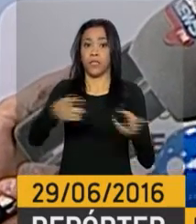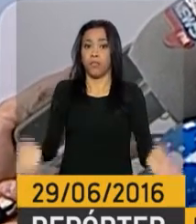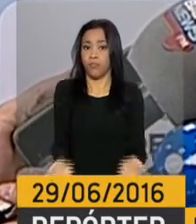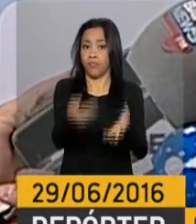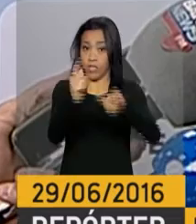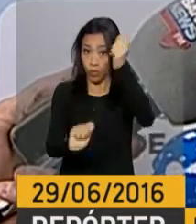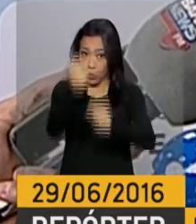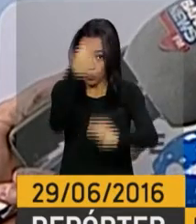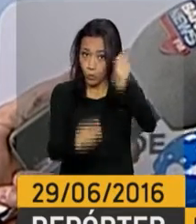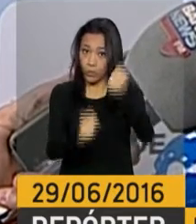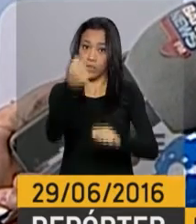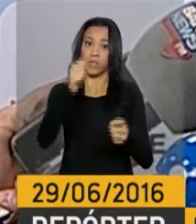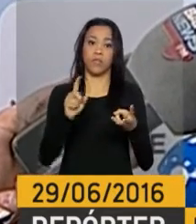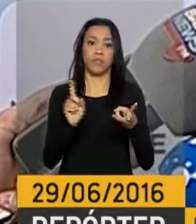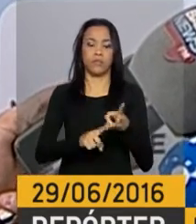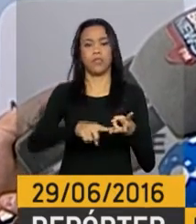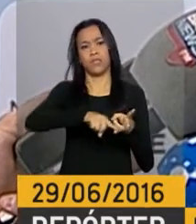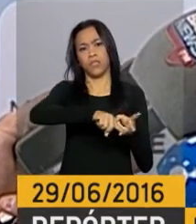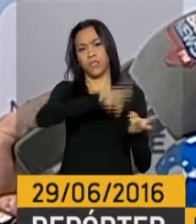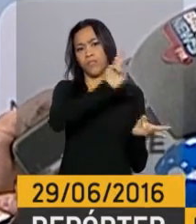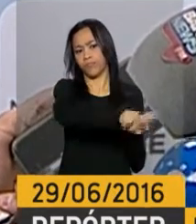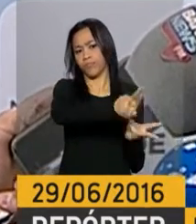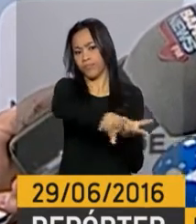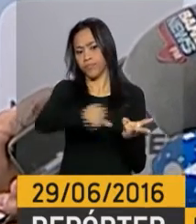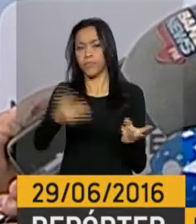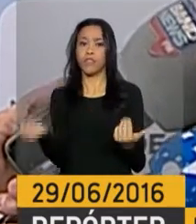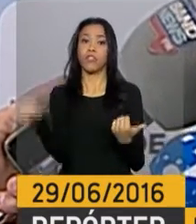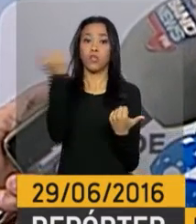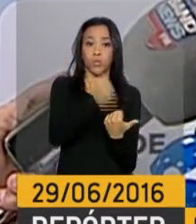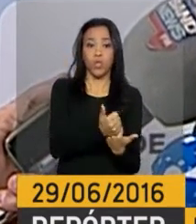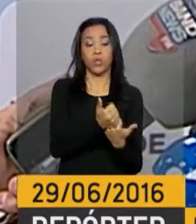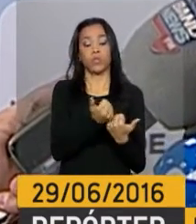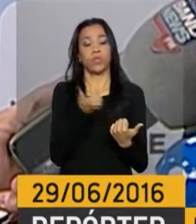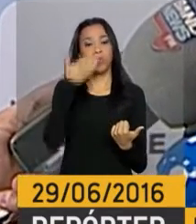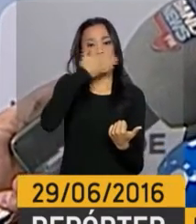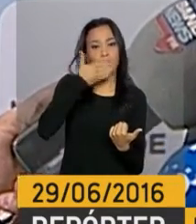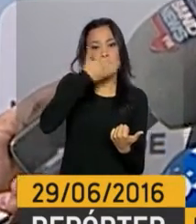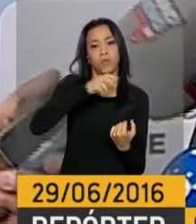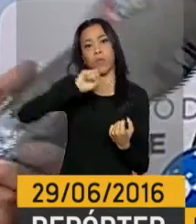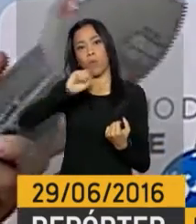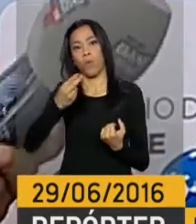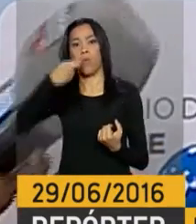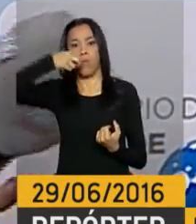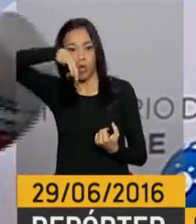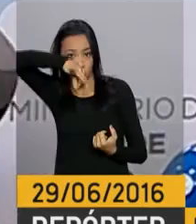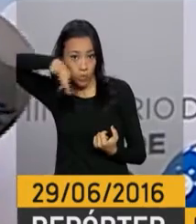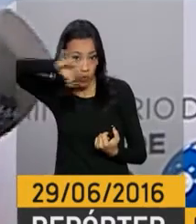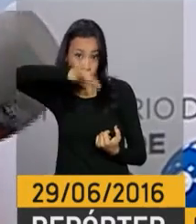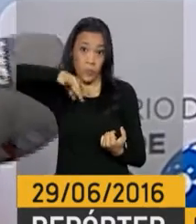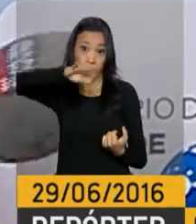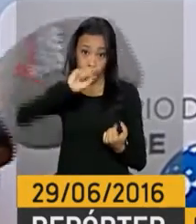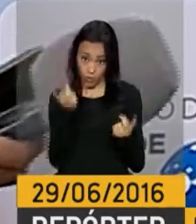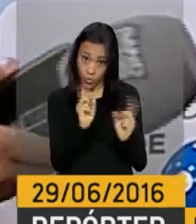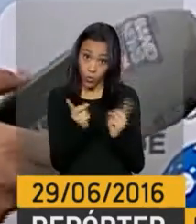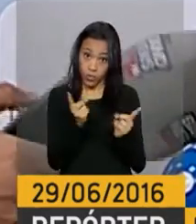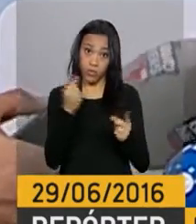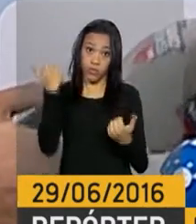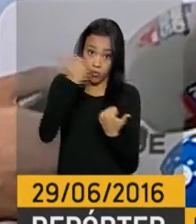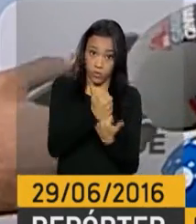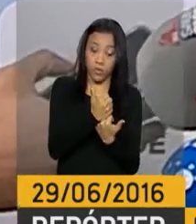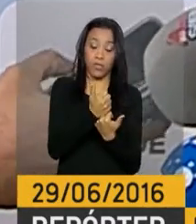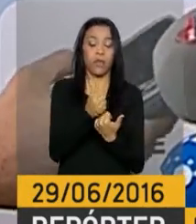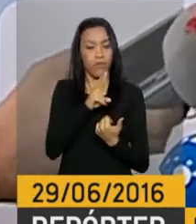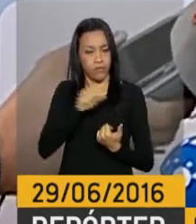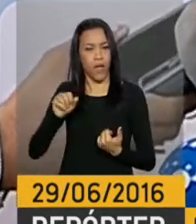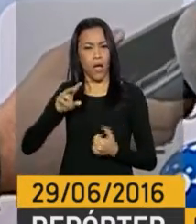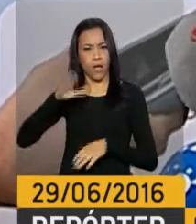nesses insumos que vão substituir sal e açúcar e que não fazem mal à saúde, estão sendo